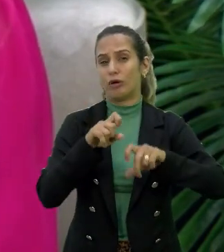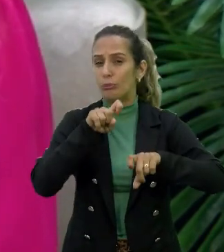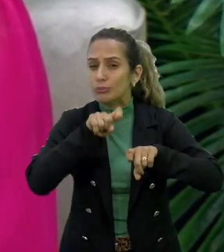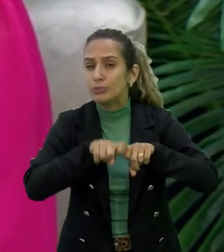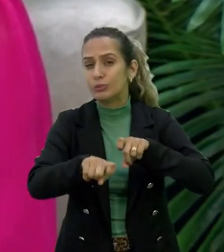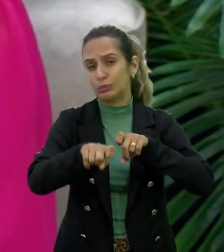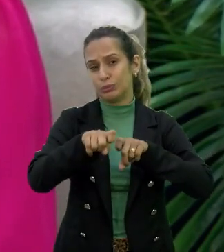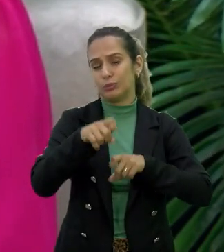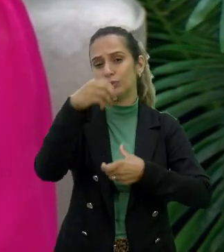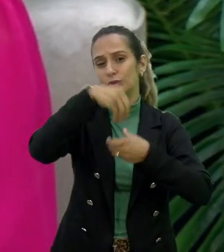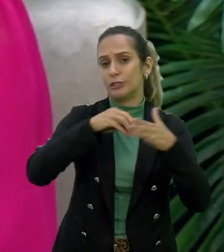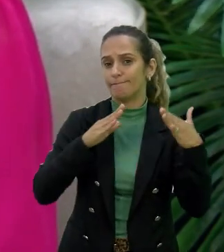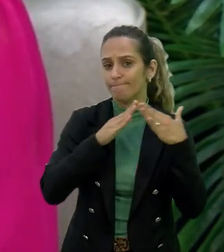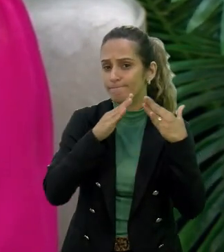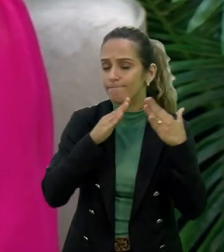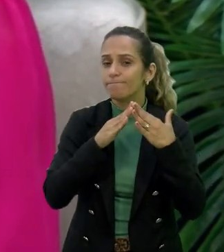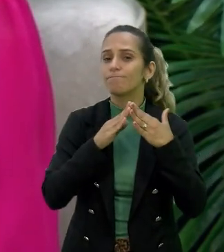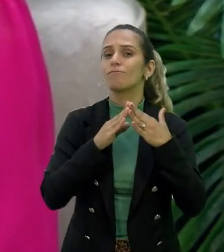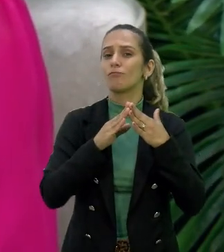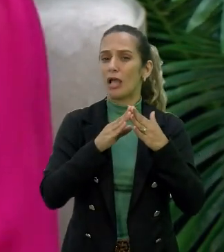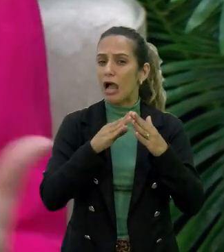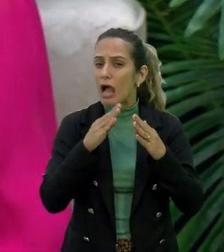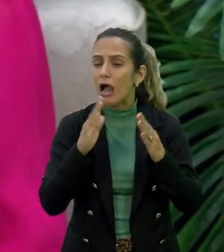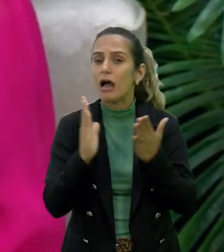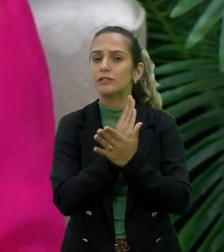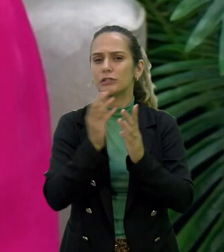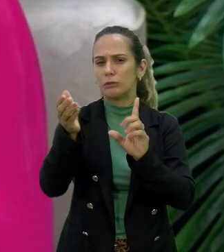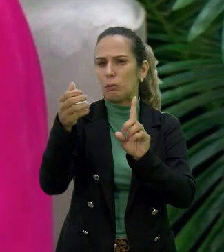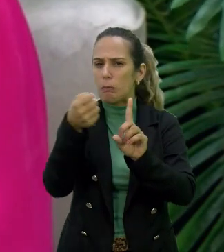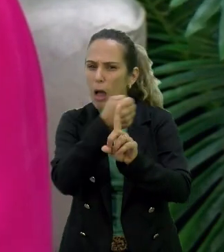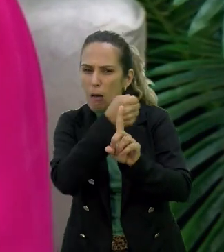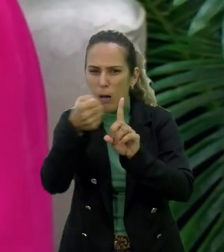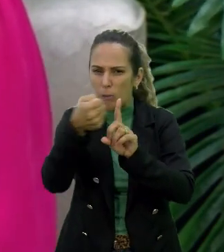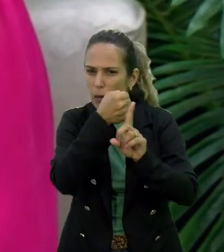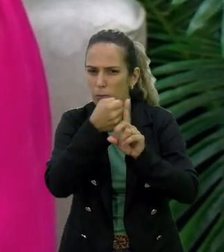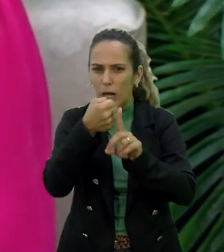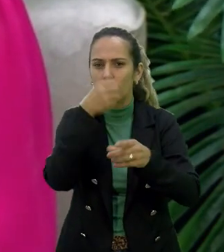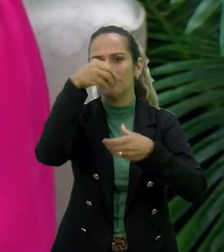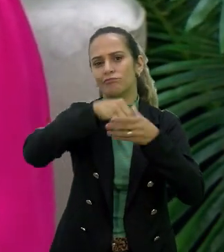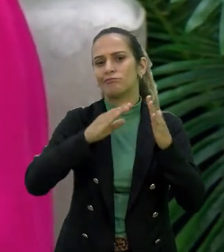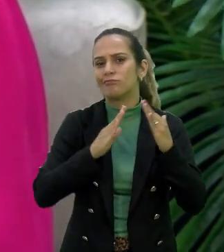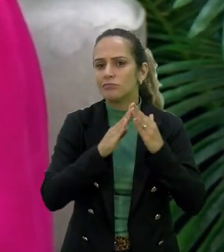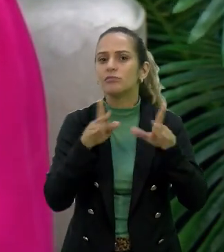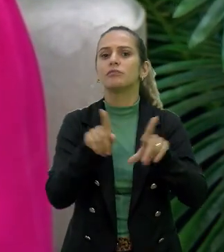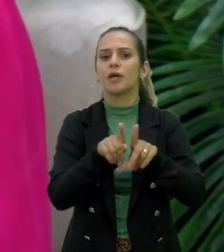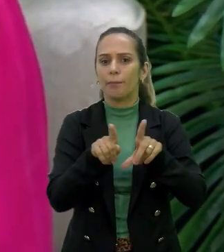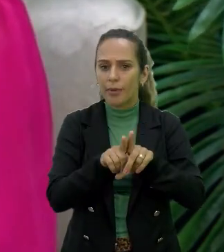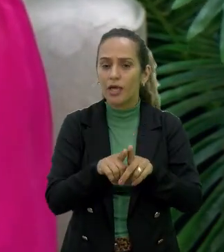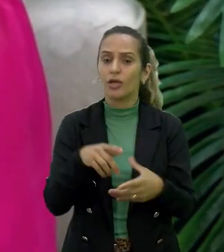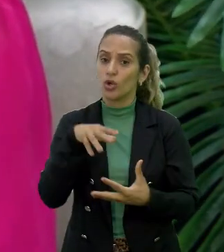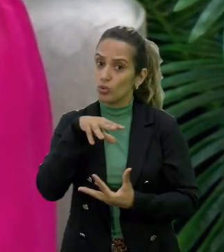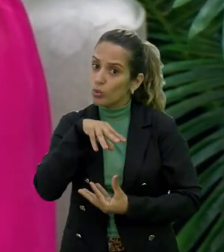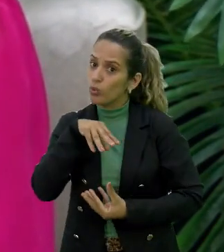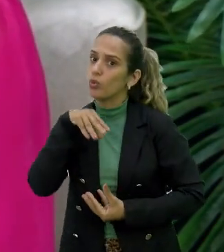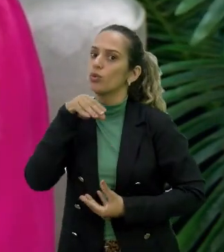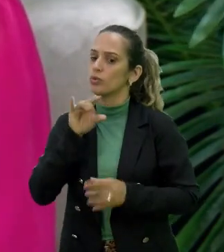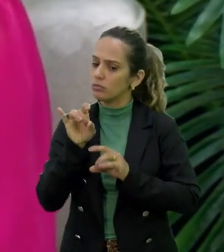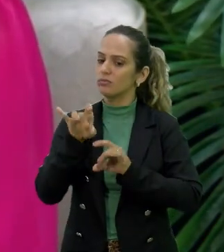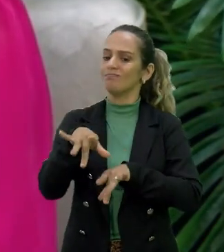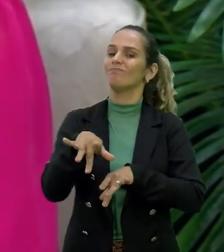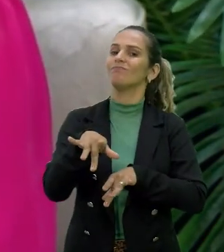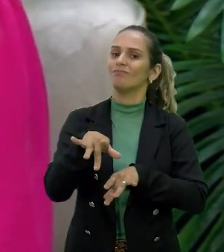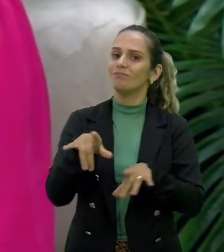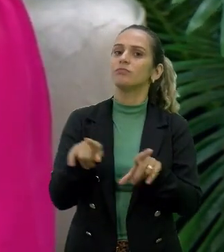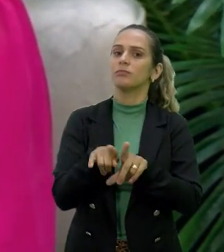em casa criança que sofre que às vezes é espancada em casa né então assim a gente tem muita idoso também que